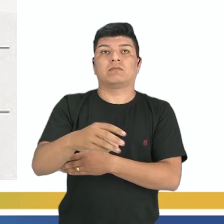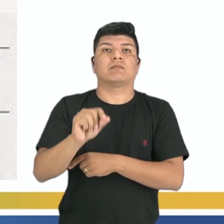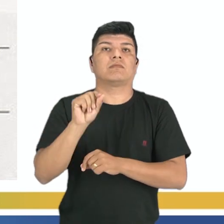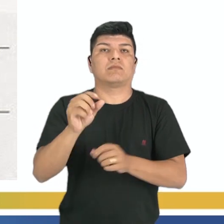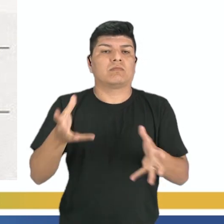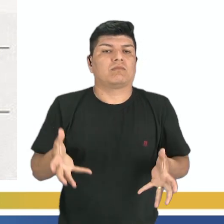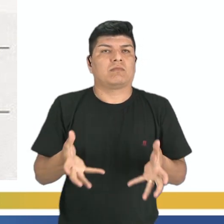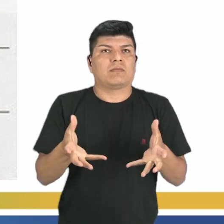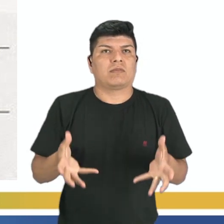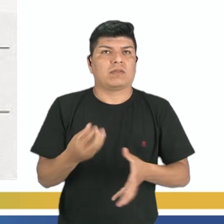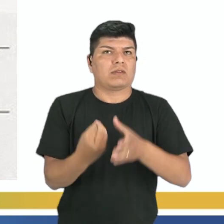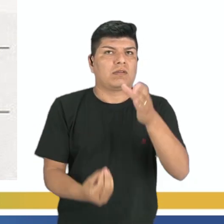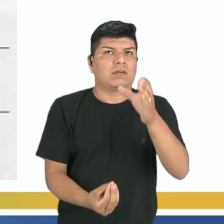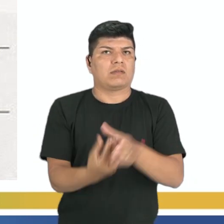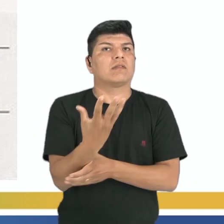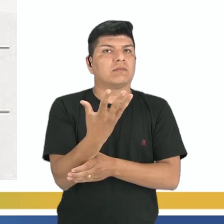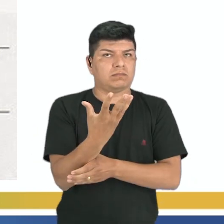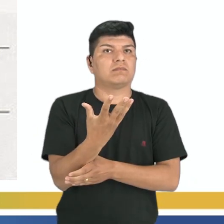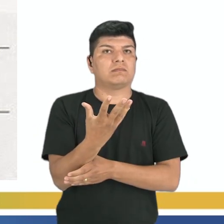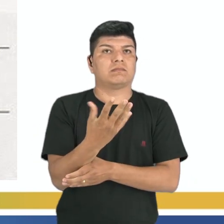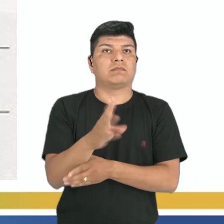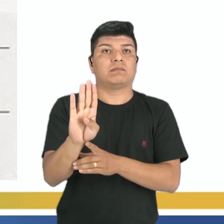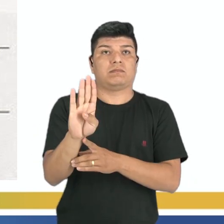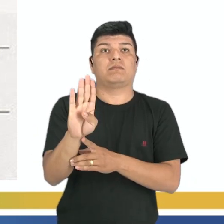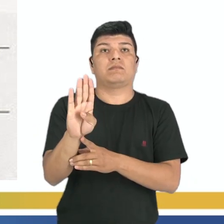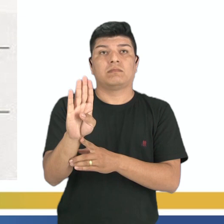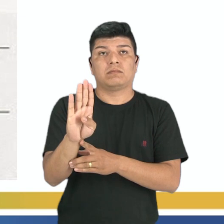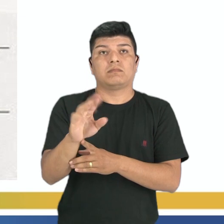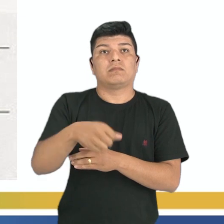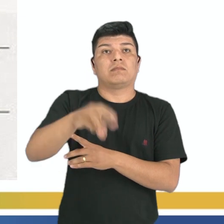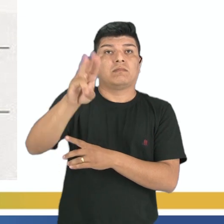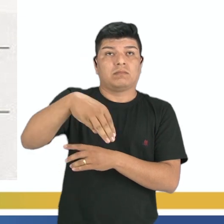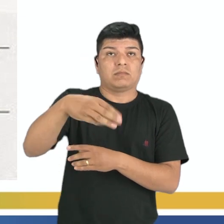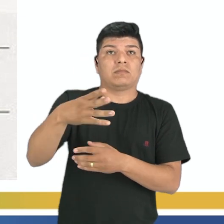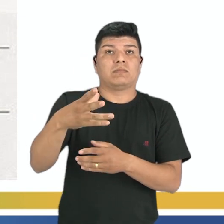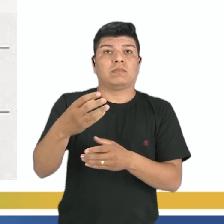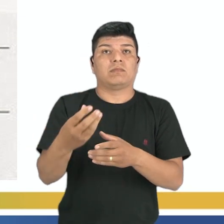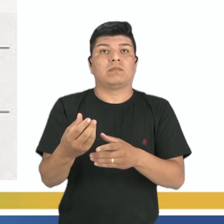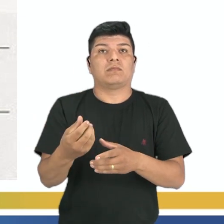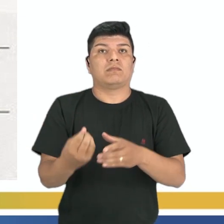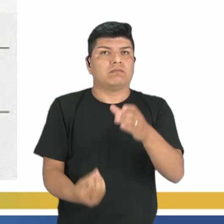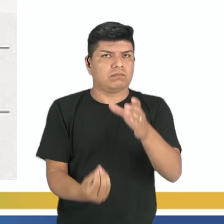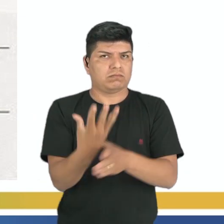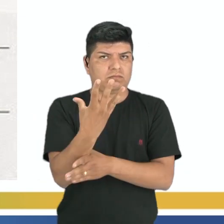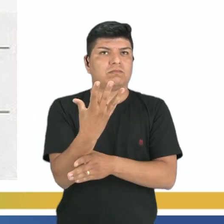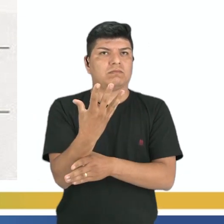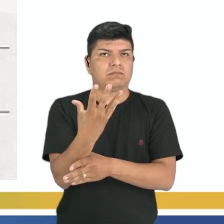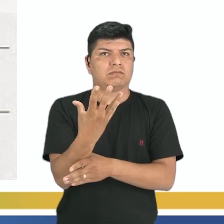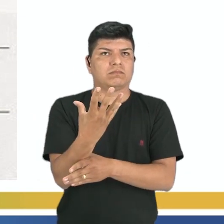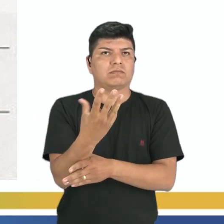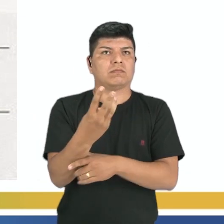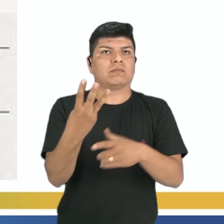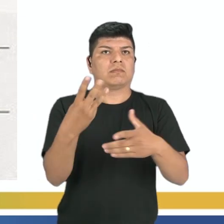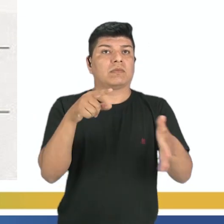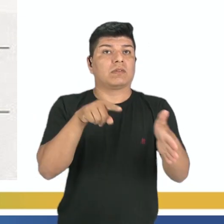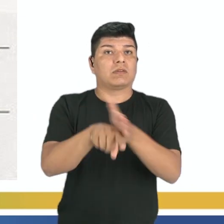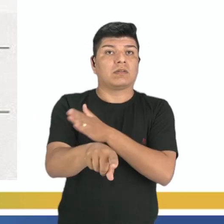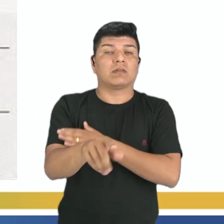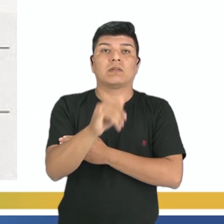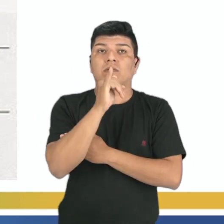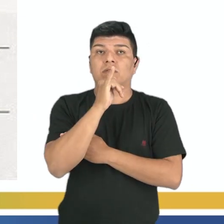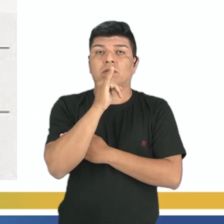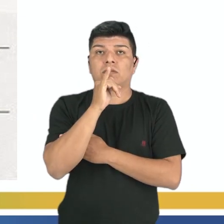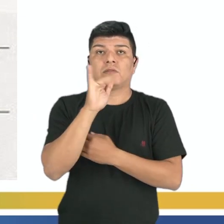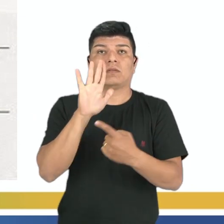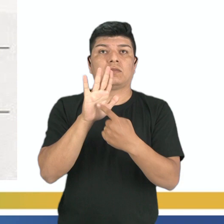invenção? São questões subjetivas, né? B. Quem provavelmente a inventou? E vamos ter a questão 3, né? Os exemplos a